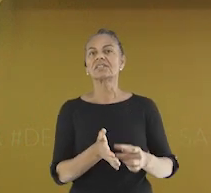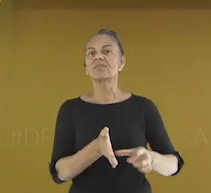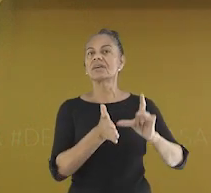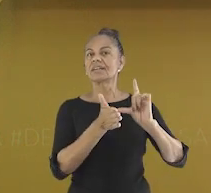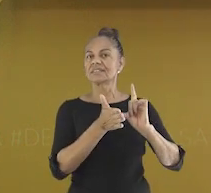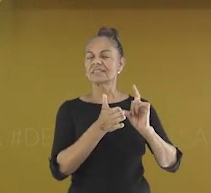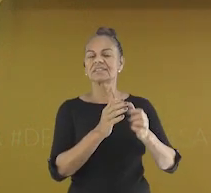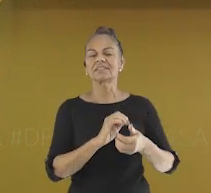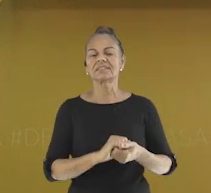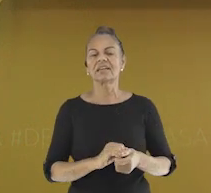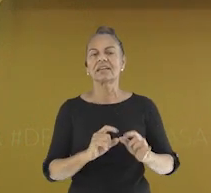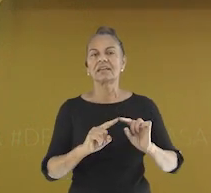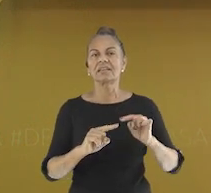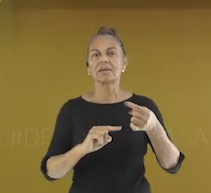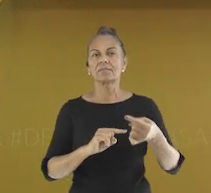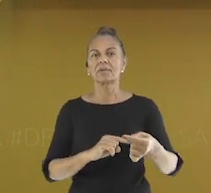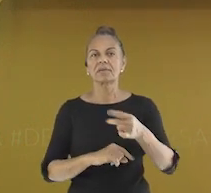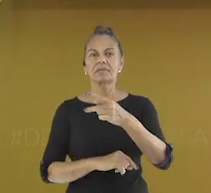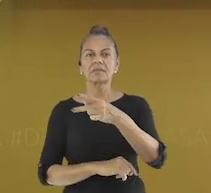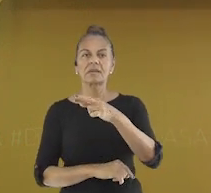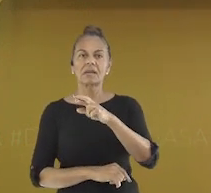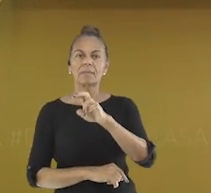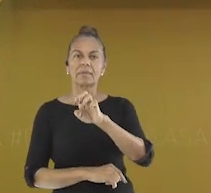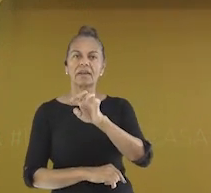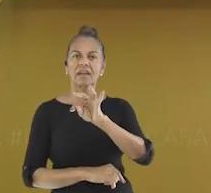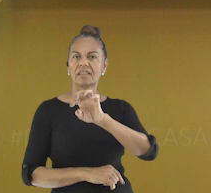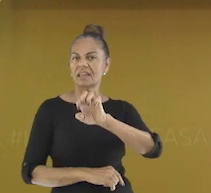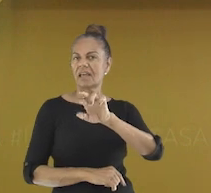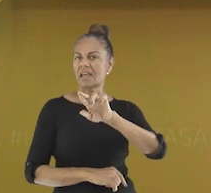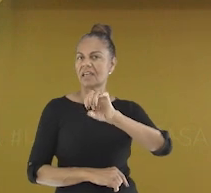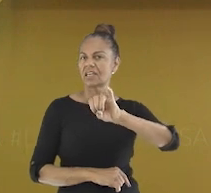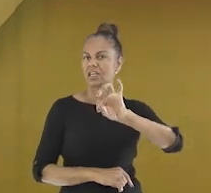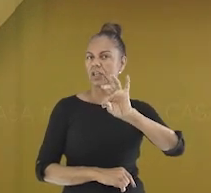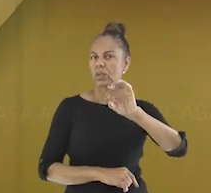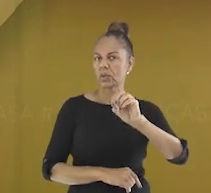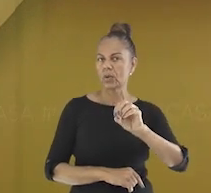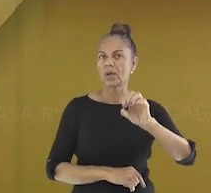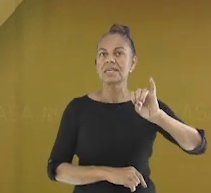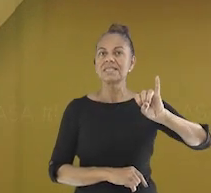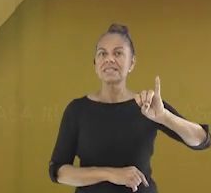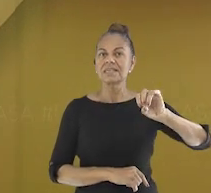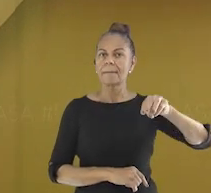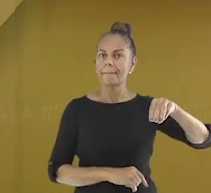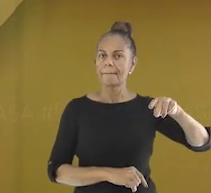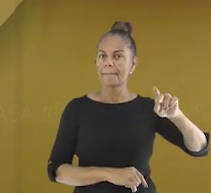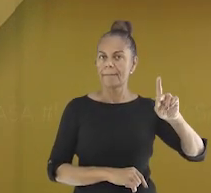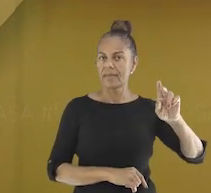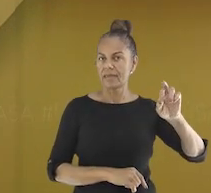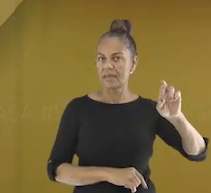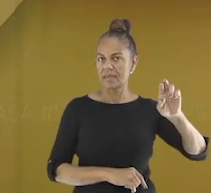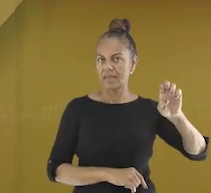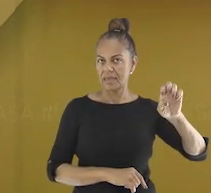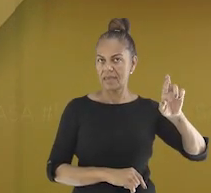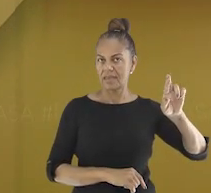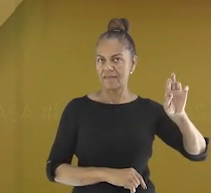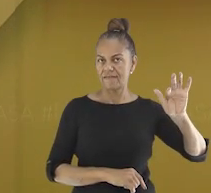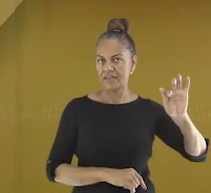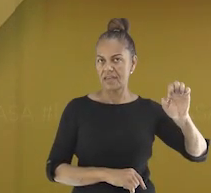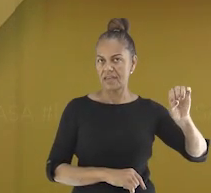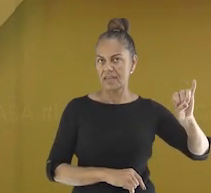Colégio Esperança. Aconteceu antes de quando essa frase foi falada. Depois, temos o